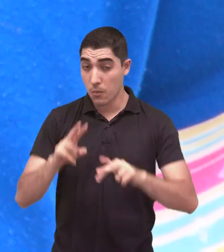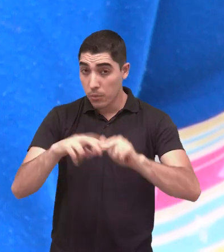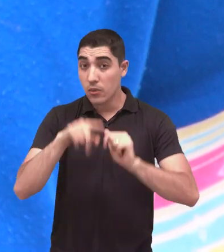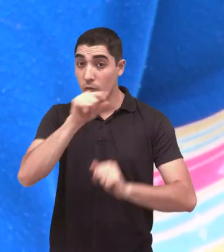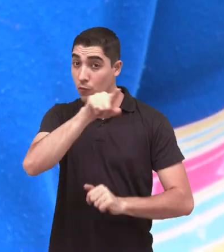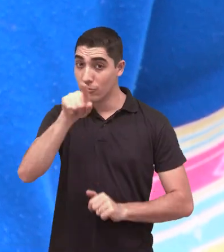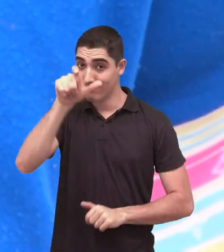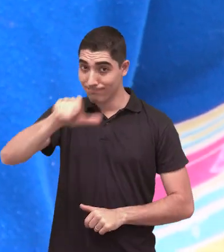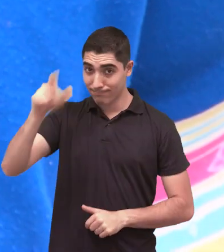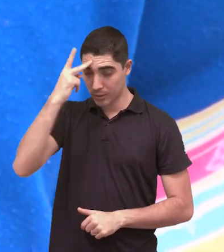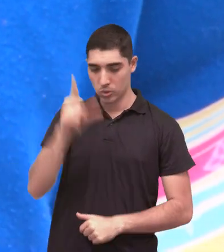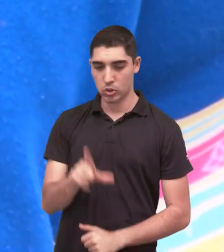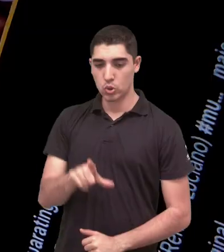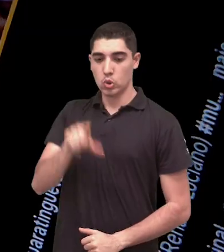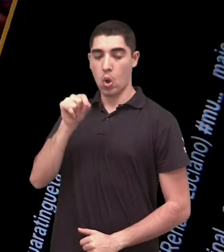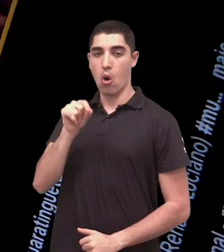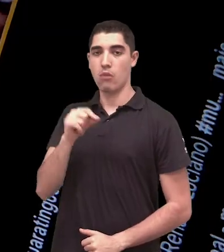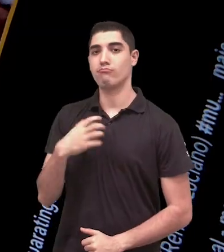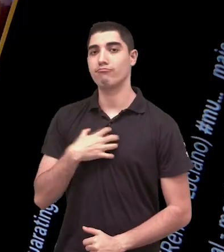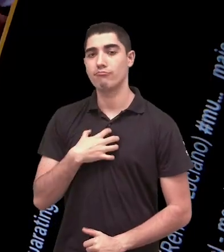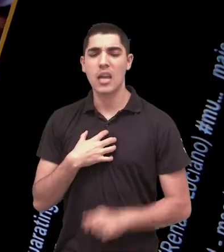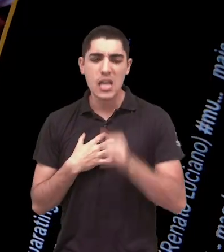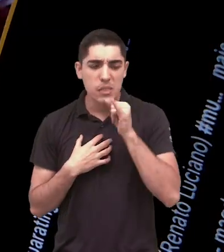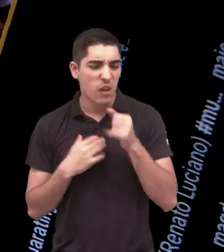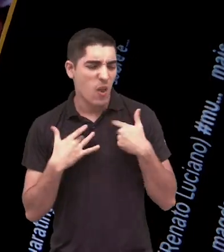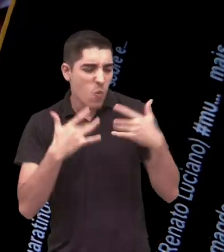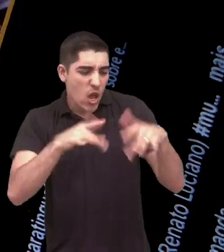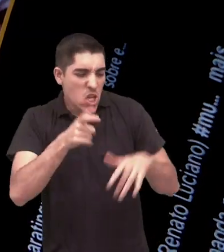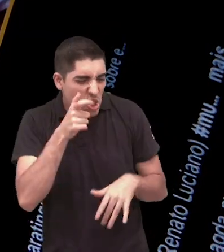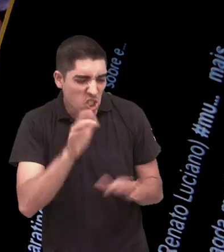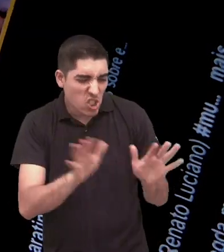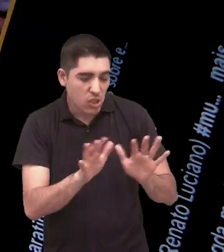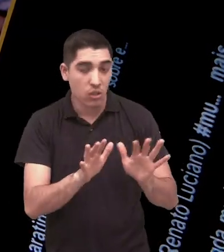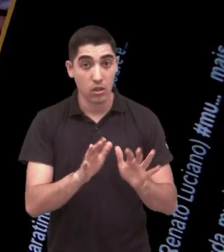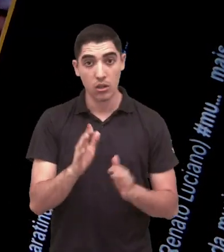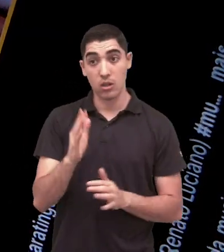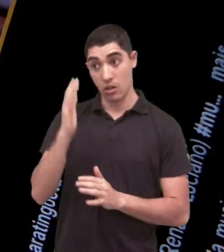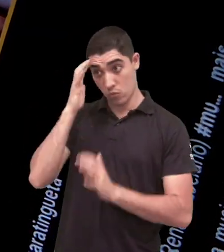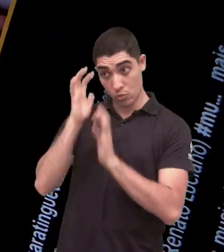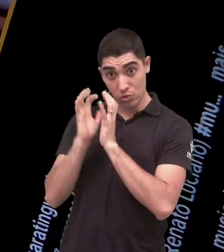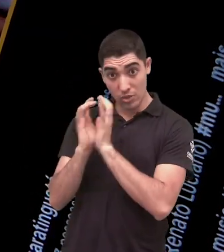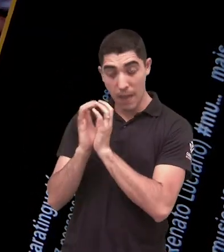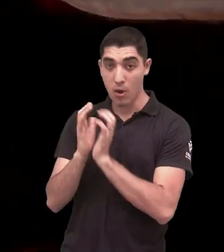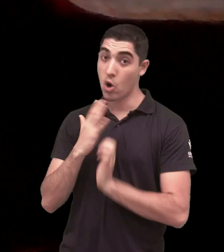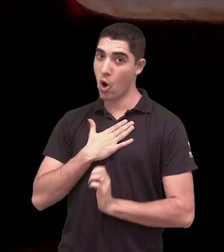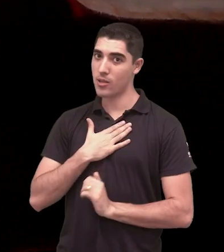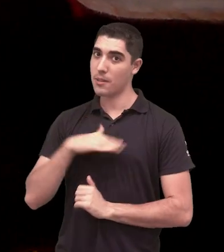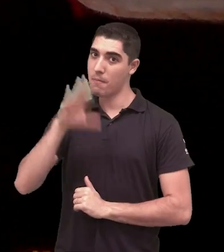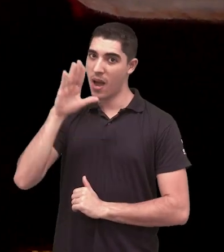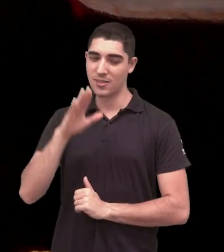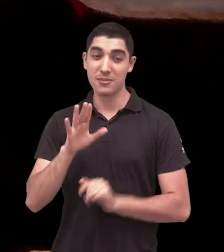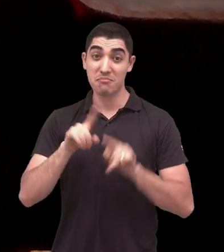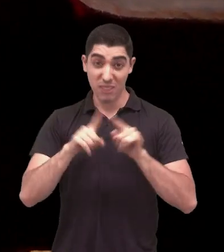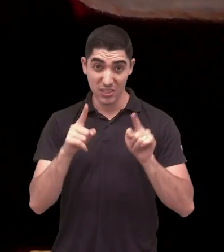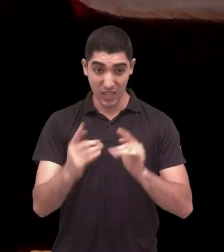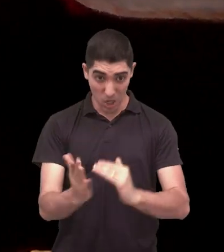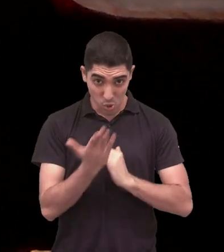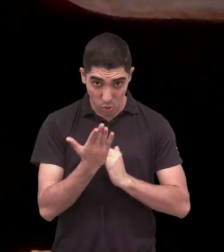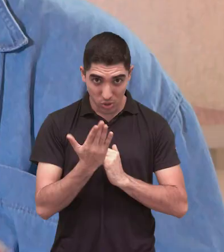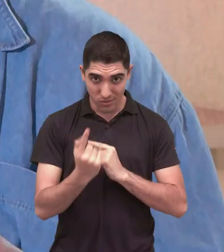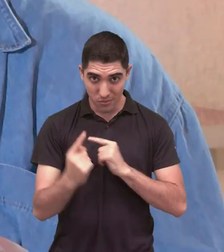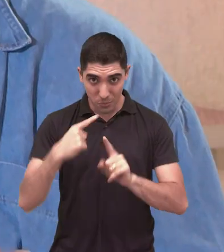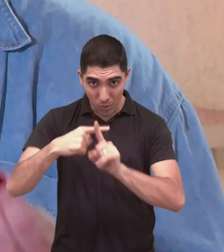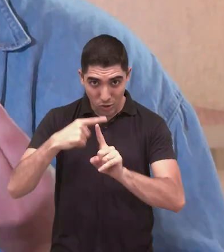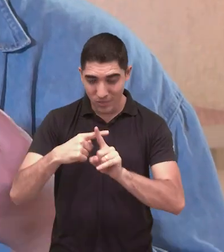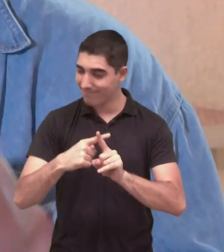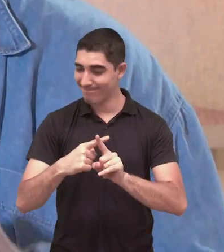ligado à questão de escolha. Não precisar escolher o que assistir é mais atrativo ao cérebro. Mas isso não é